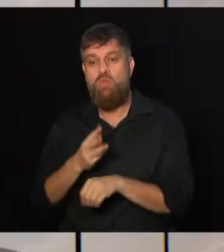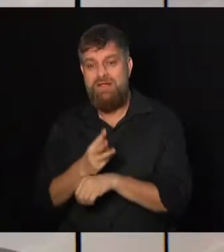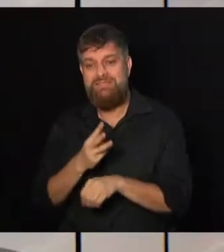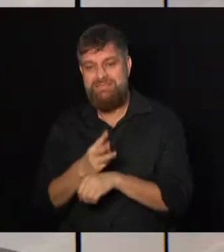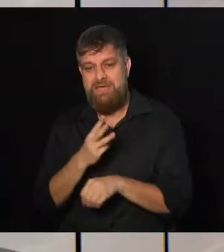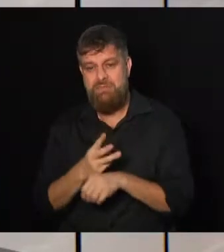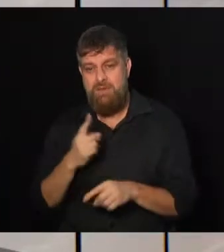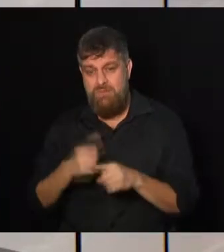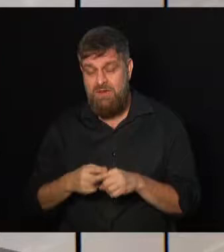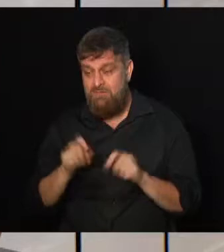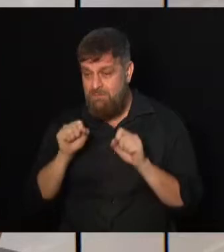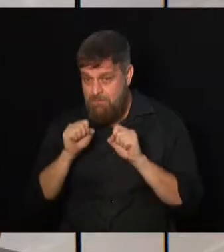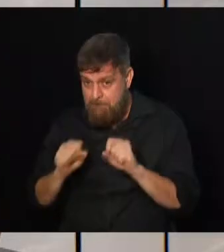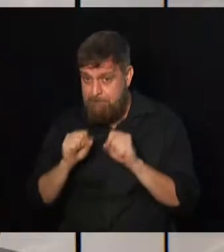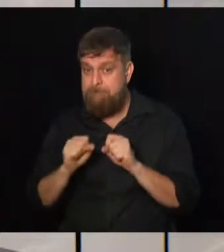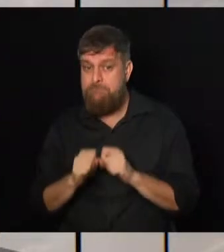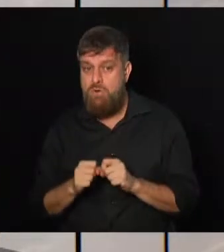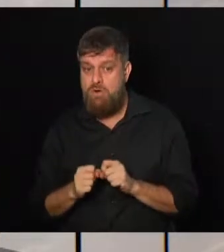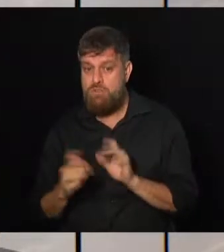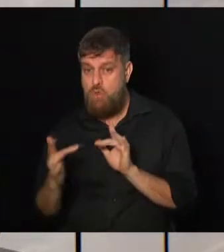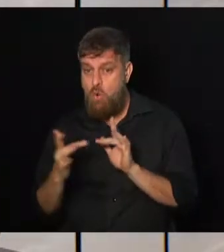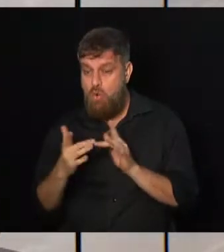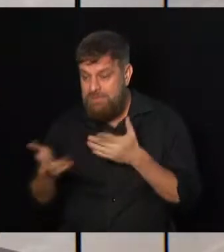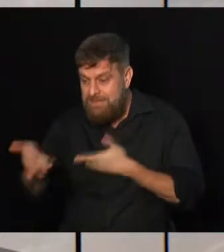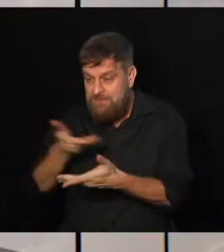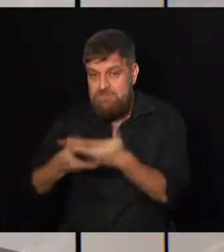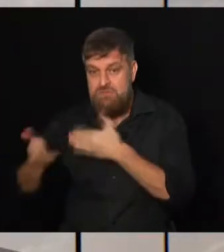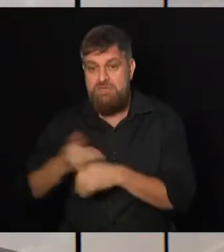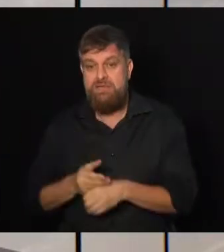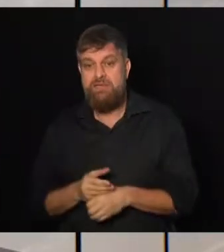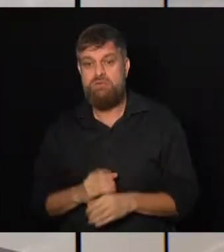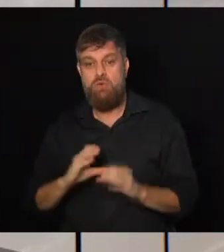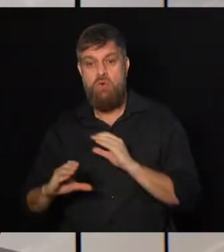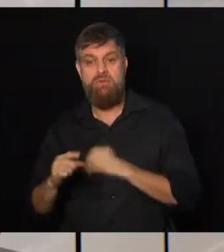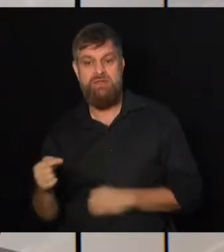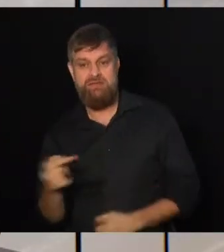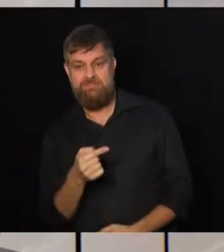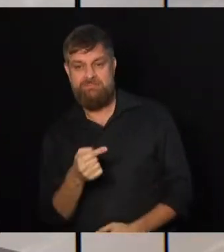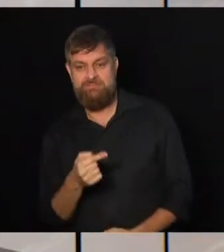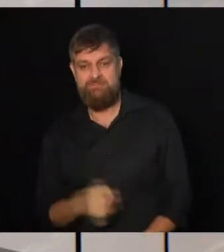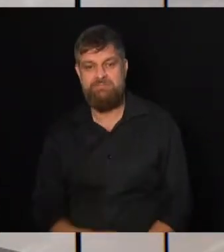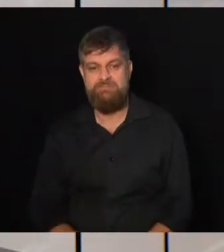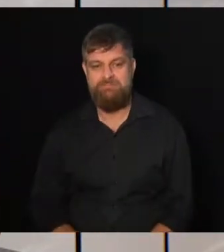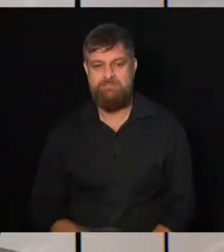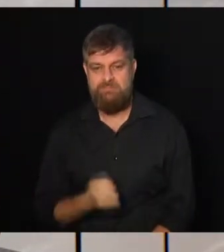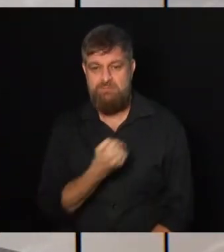porque agora você tem um canal direto aqui com a gente, é o